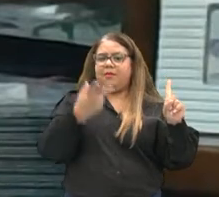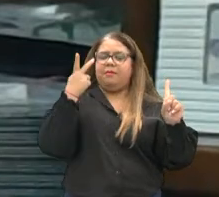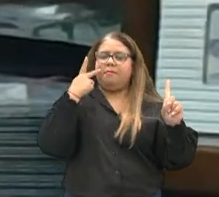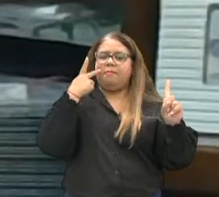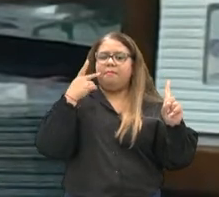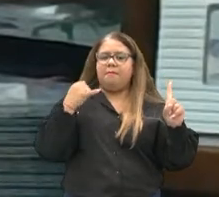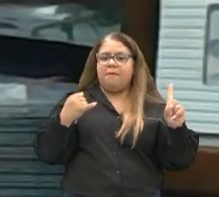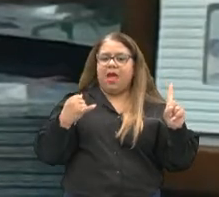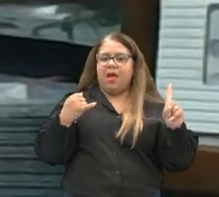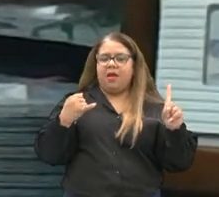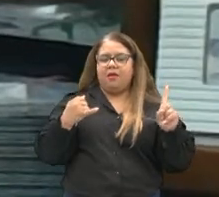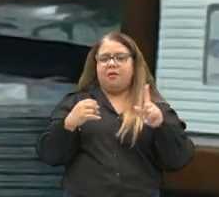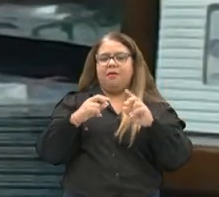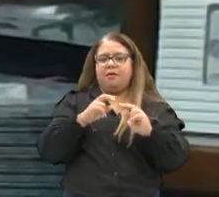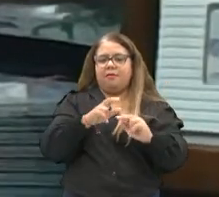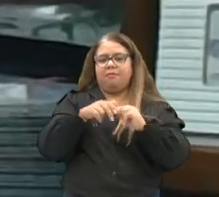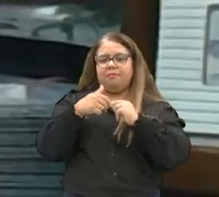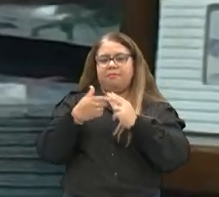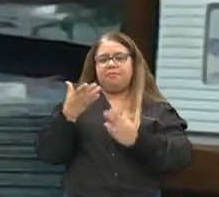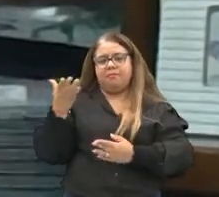pai pela ilustre